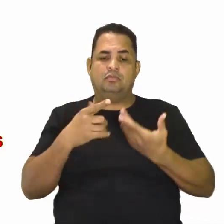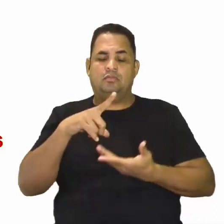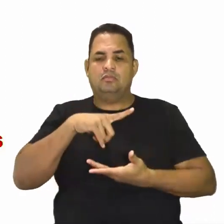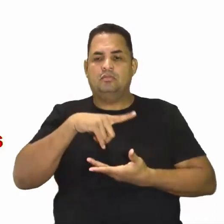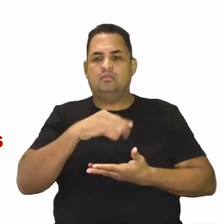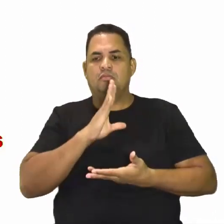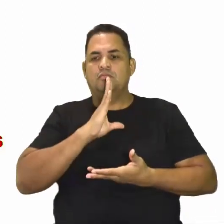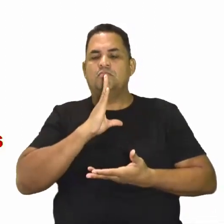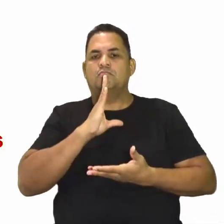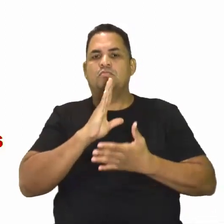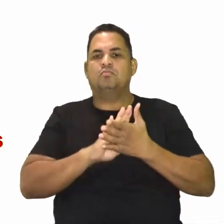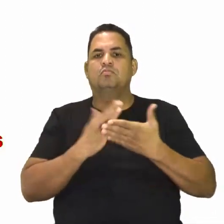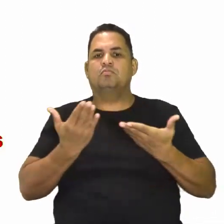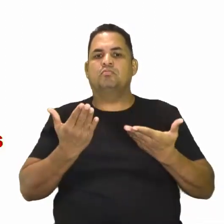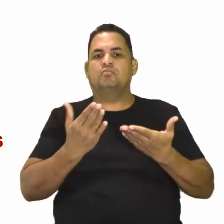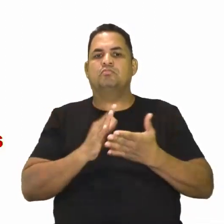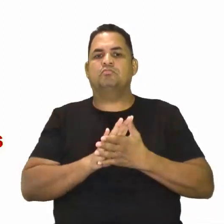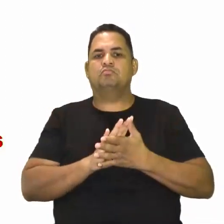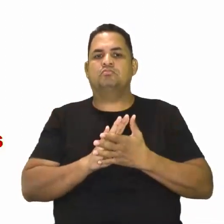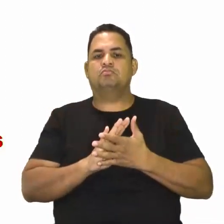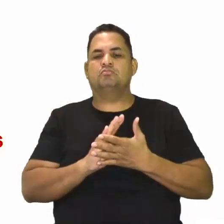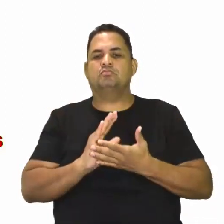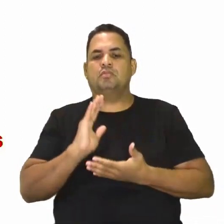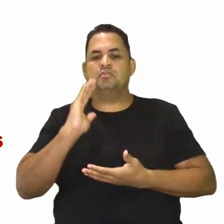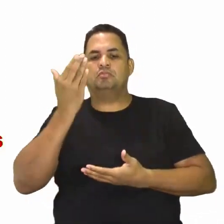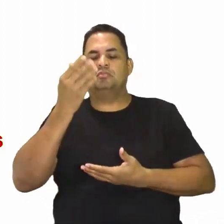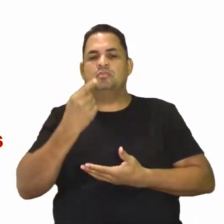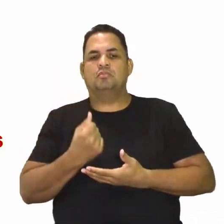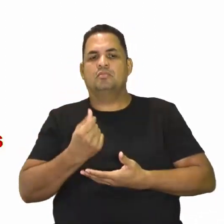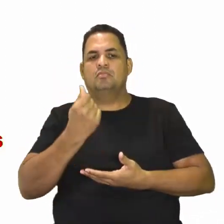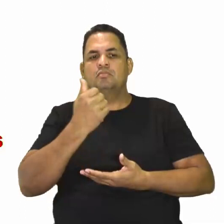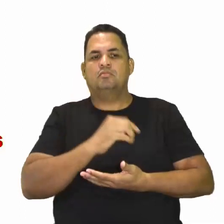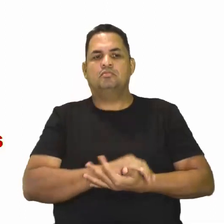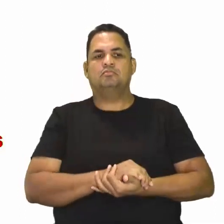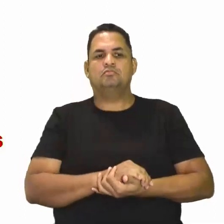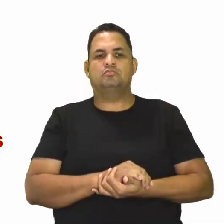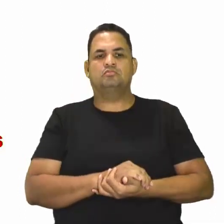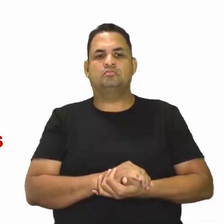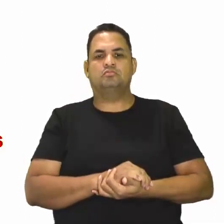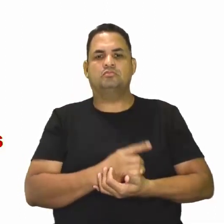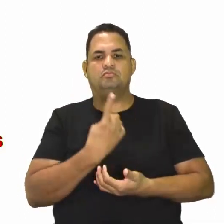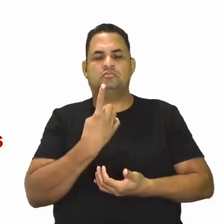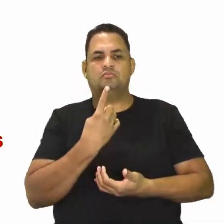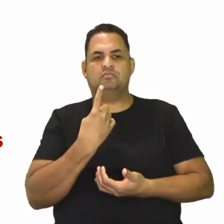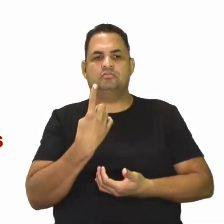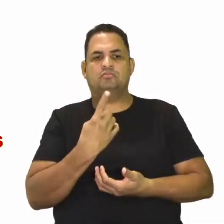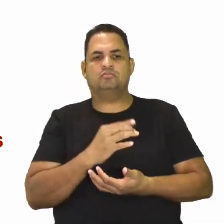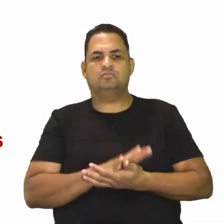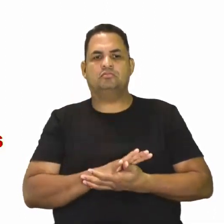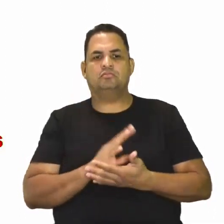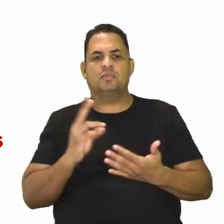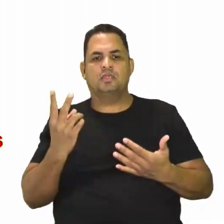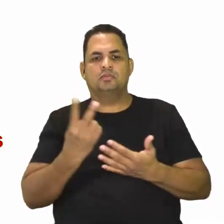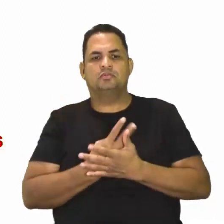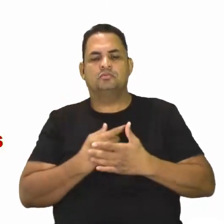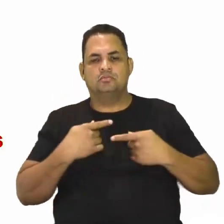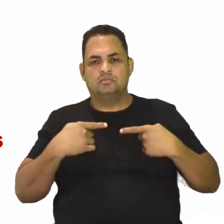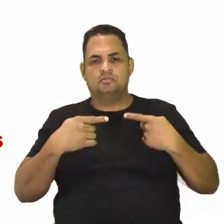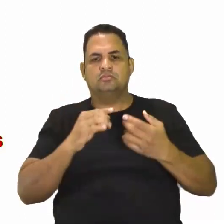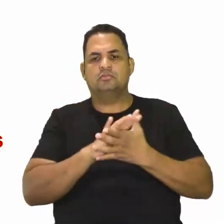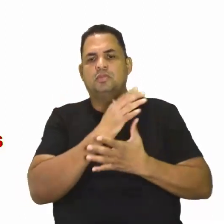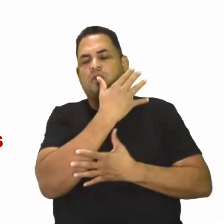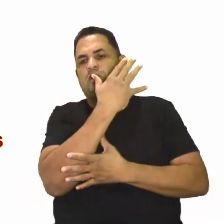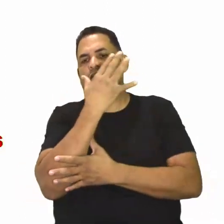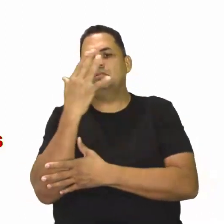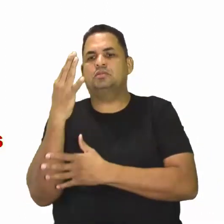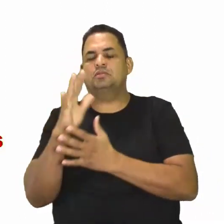você conhece o potencial econômico. Então esses dois aqui, é um só. Efeito da competição como